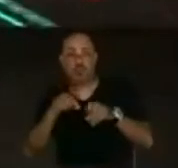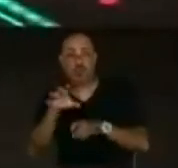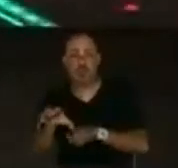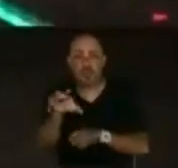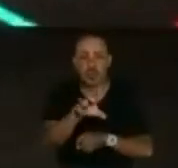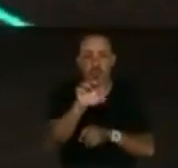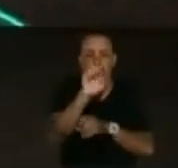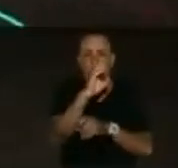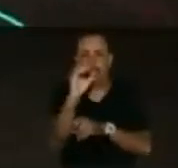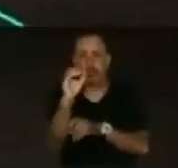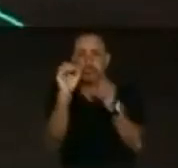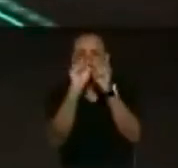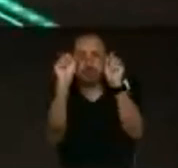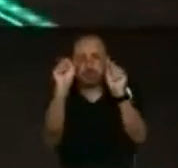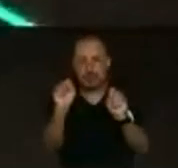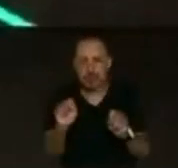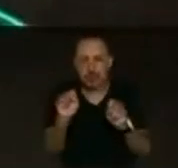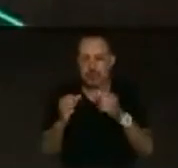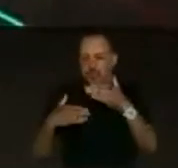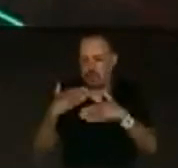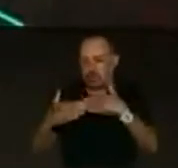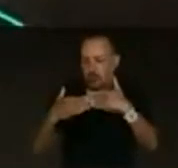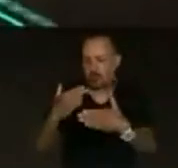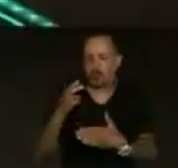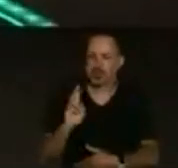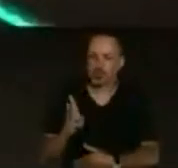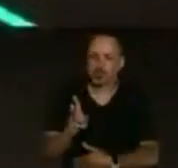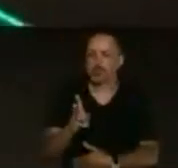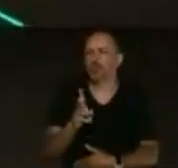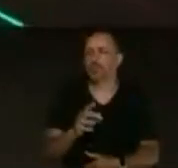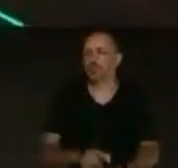esse ecossistema que está sendo desenvolvido cada vez mais?